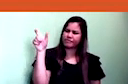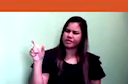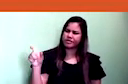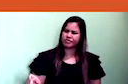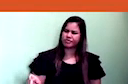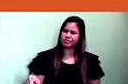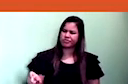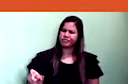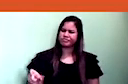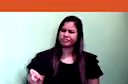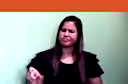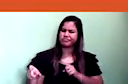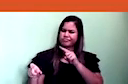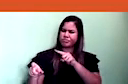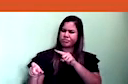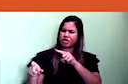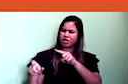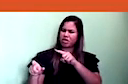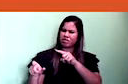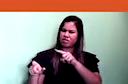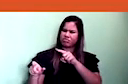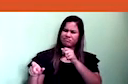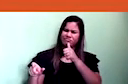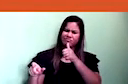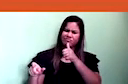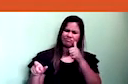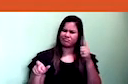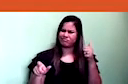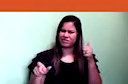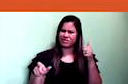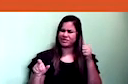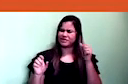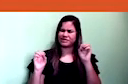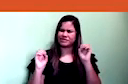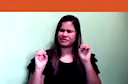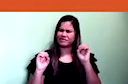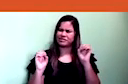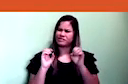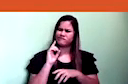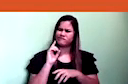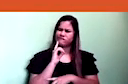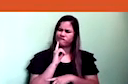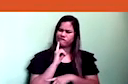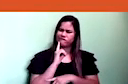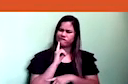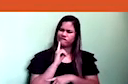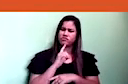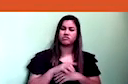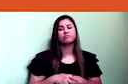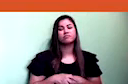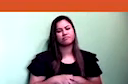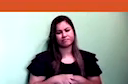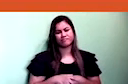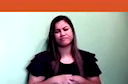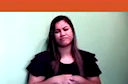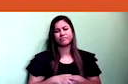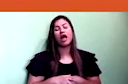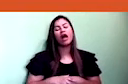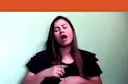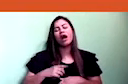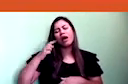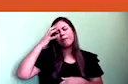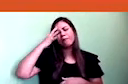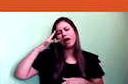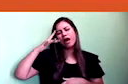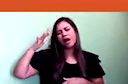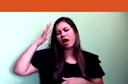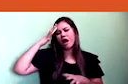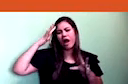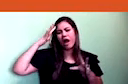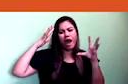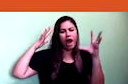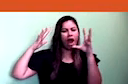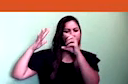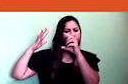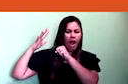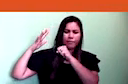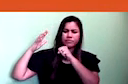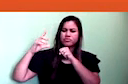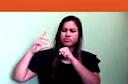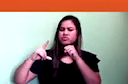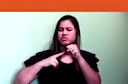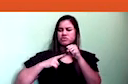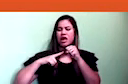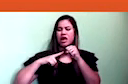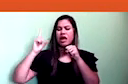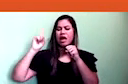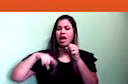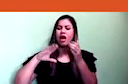esse alguém, né? Pensamentos nas fronteiras da consciência ocorrem espontânea e rapidamente. São uma